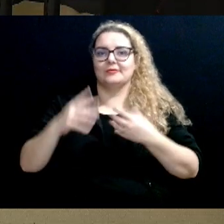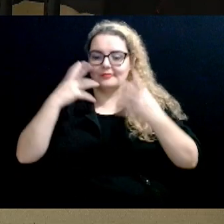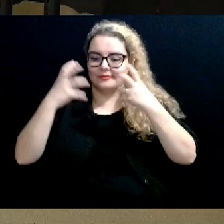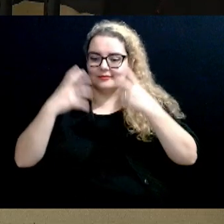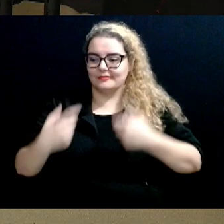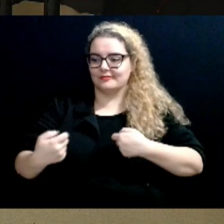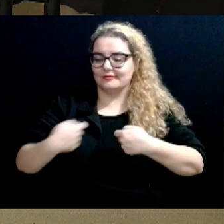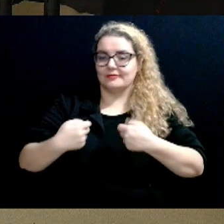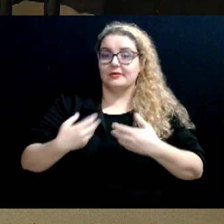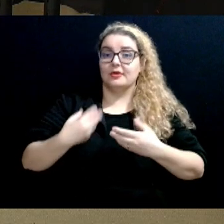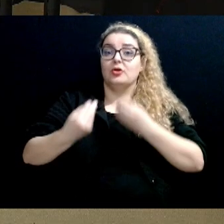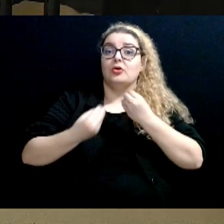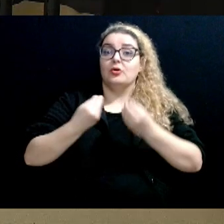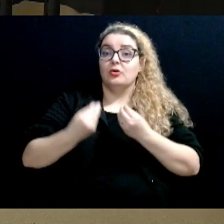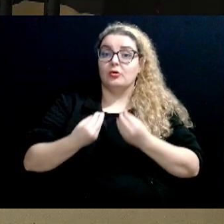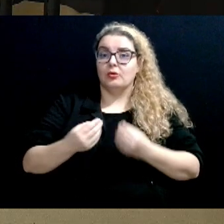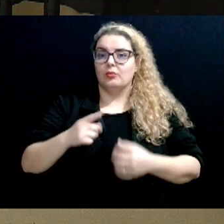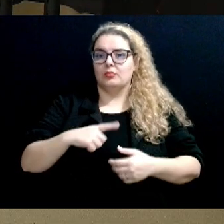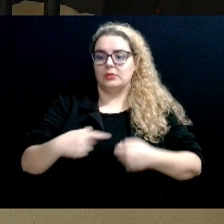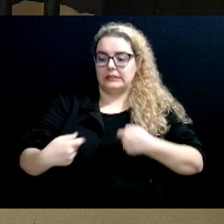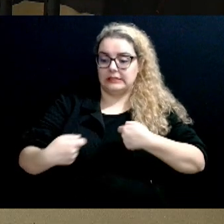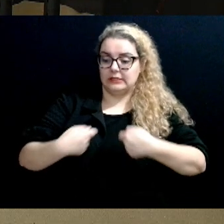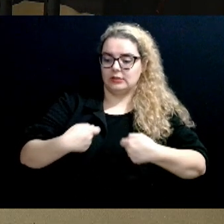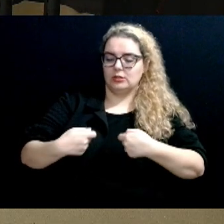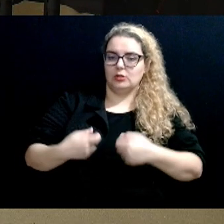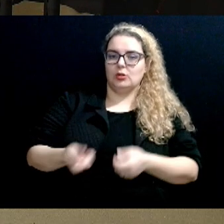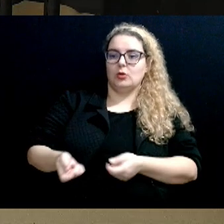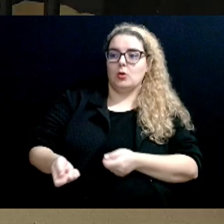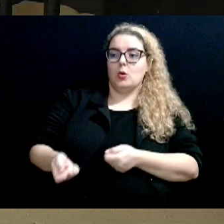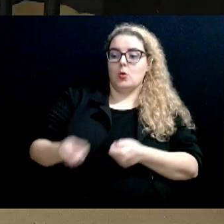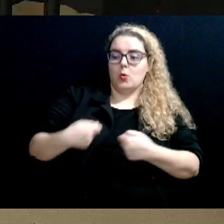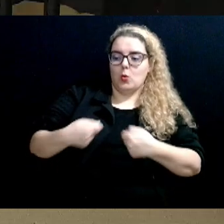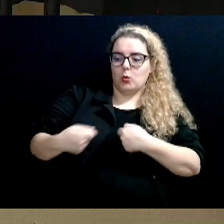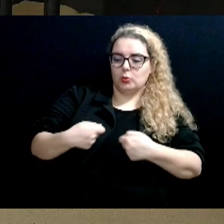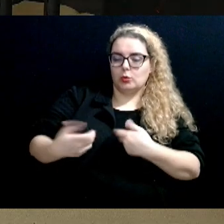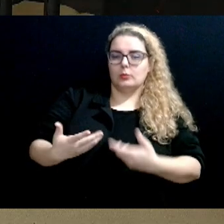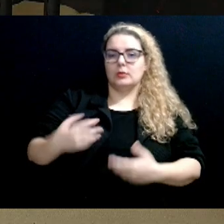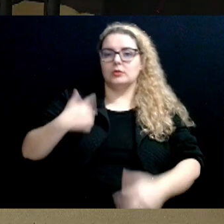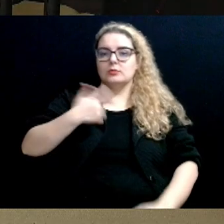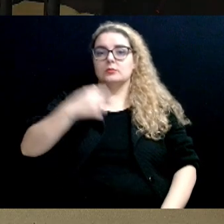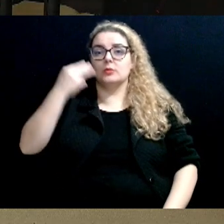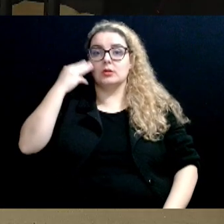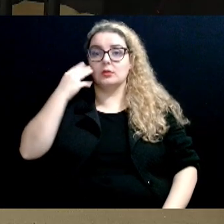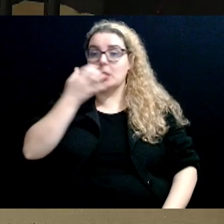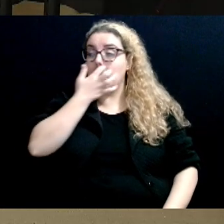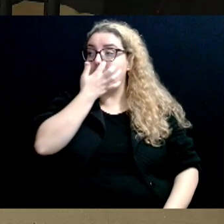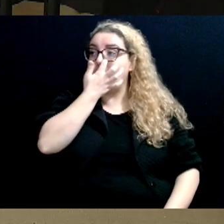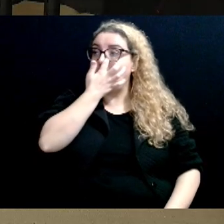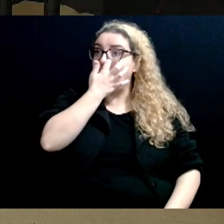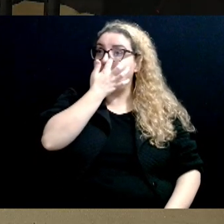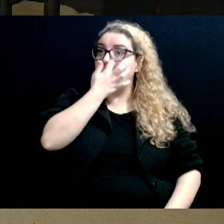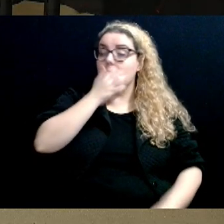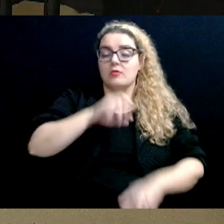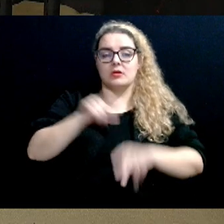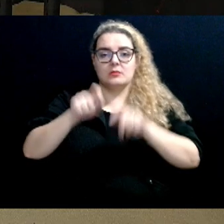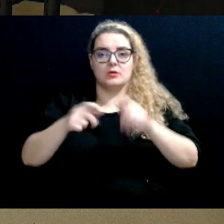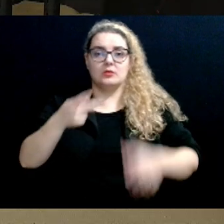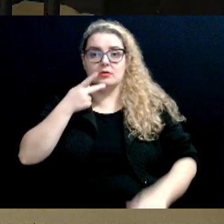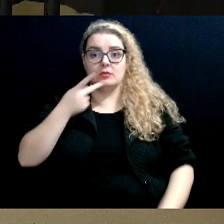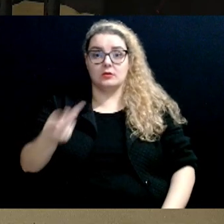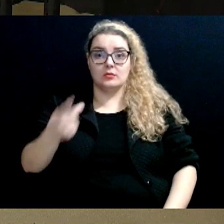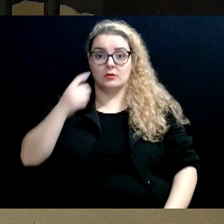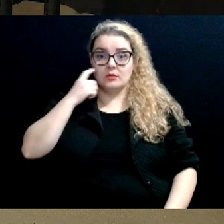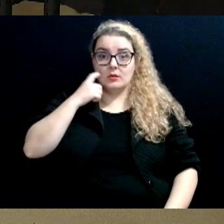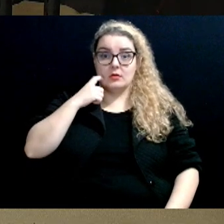a gente ter domínio, né, sobre a nossa mente? Muita gente fala, né, a sua mente, você tem que ter domínio